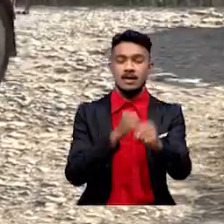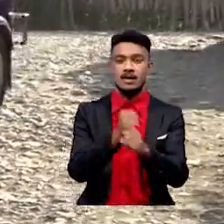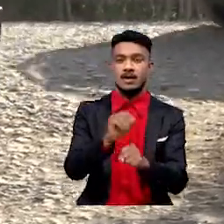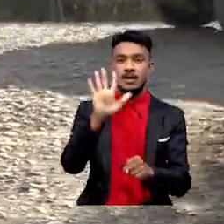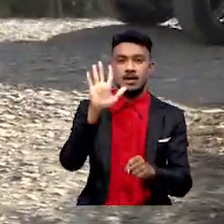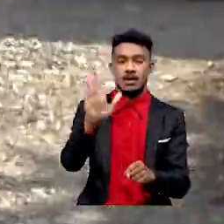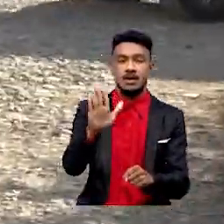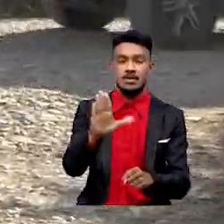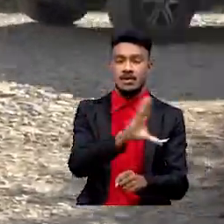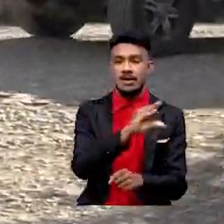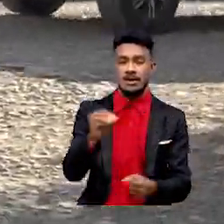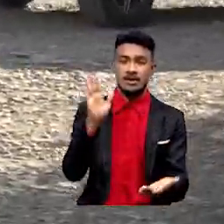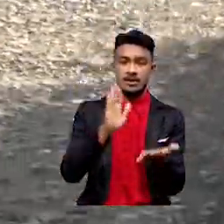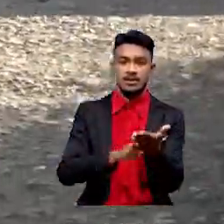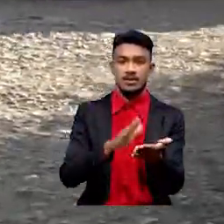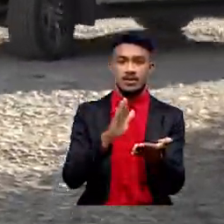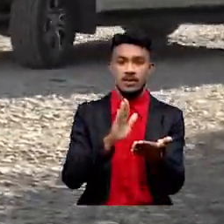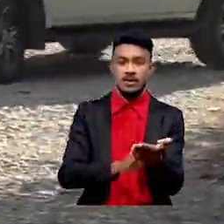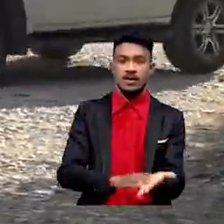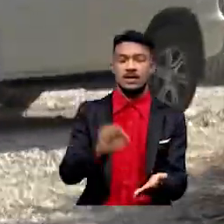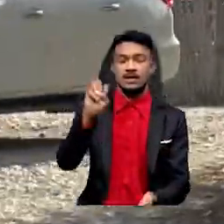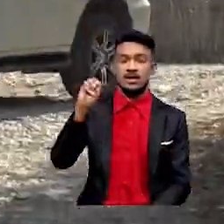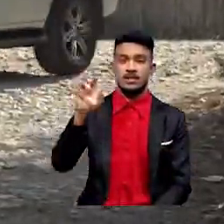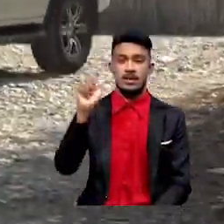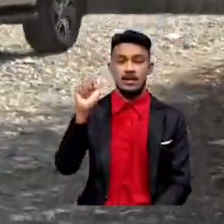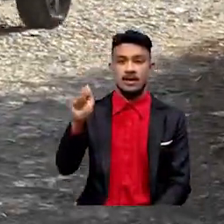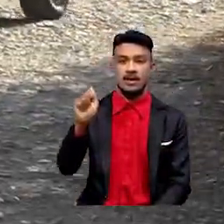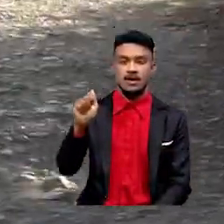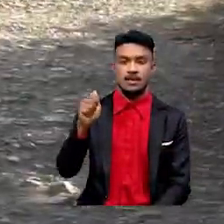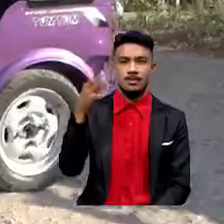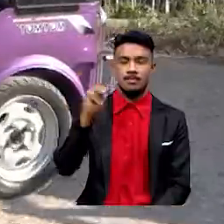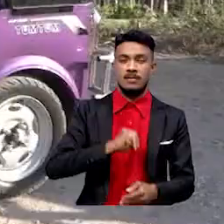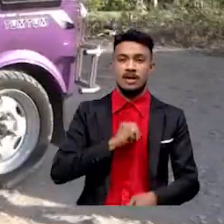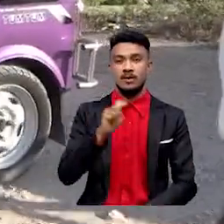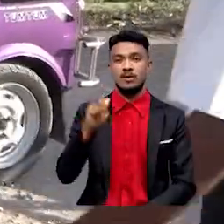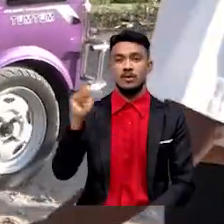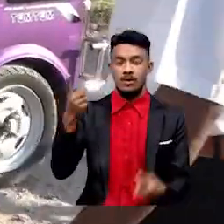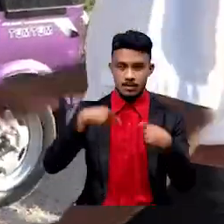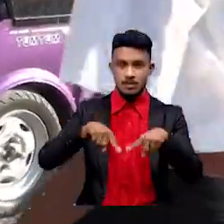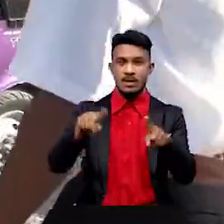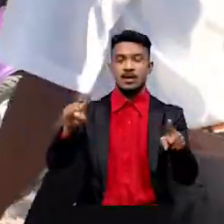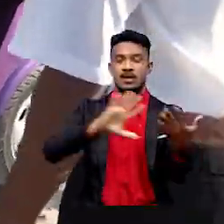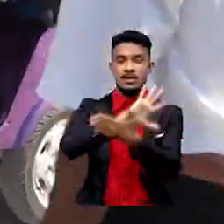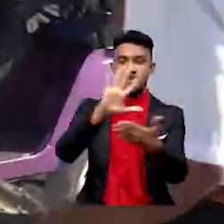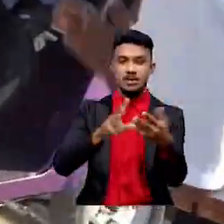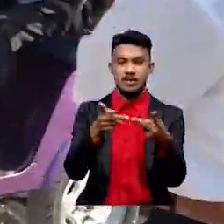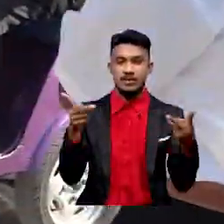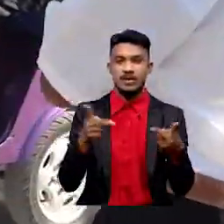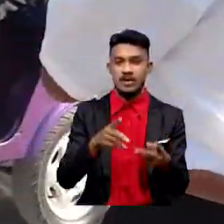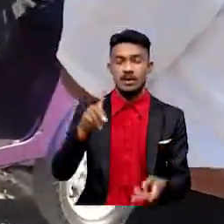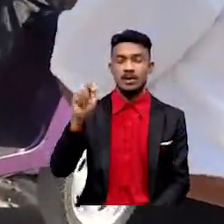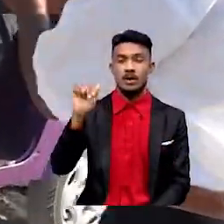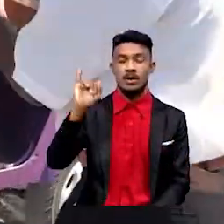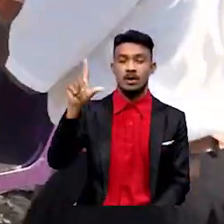Nossa Senhora do Rosário de Fátima, escola secundária Kairala, Manatutu. Molokhaka tama ba cerimônia Fátima, Kaiolo,